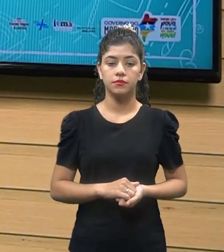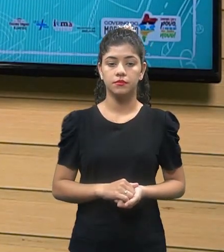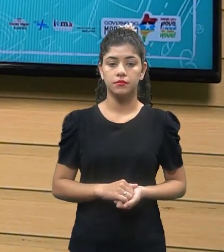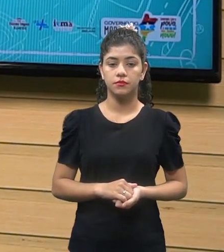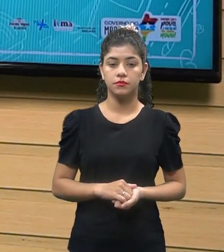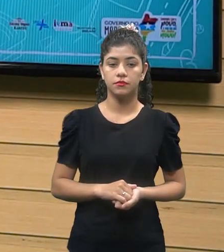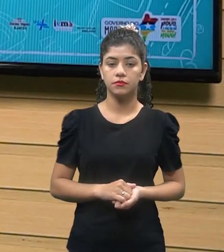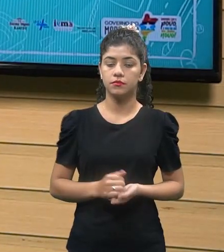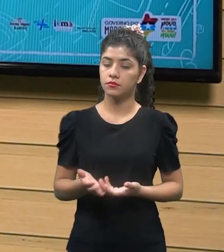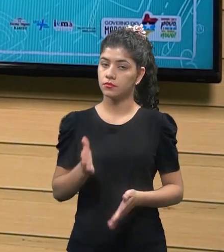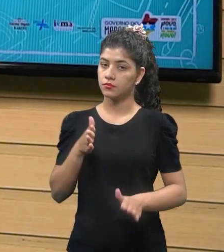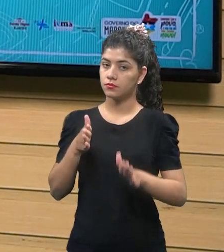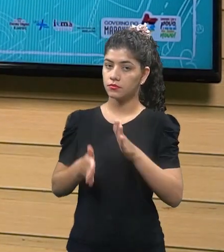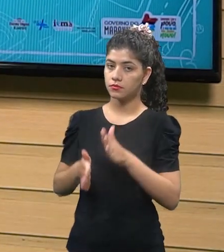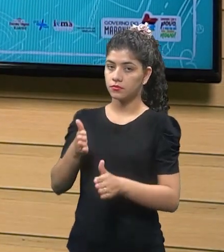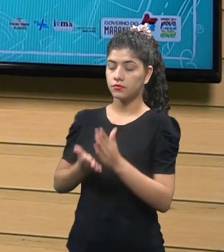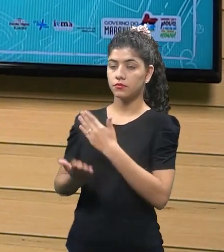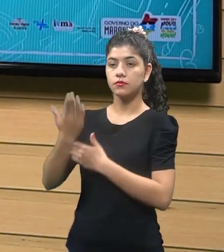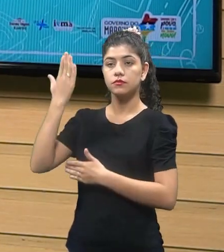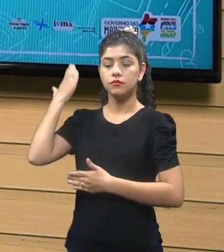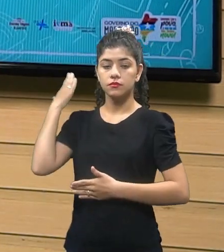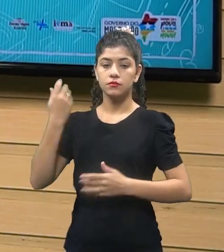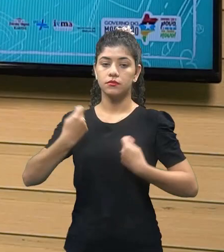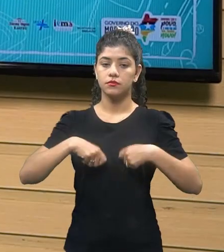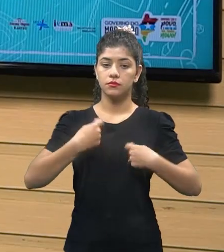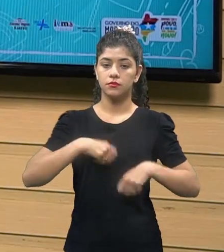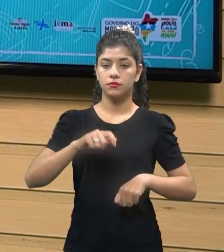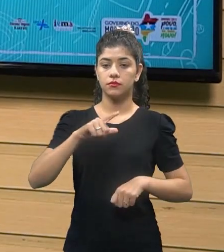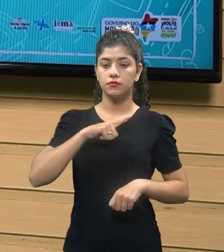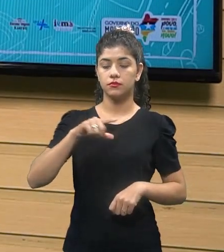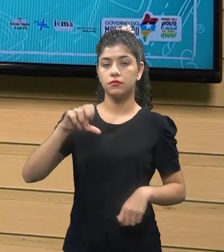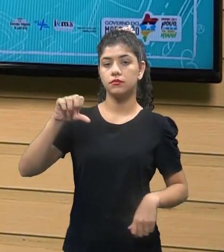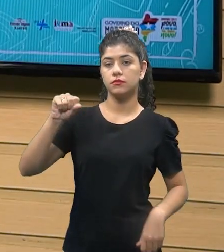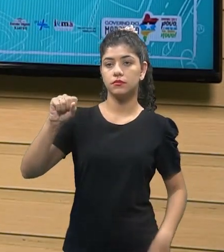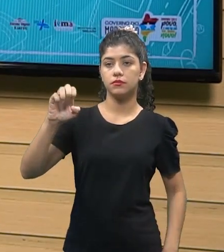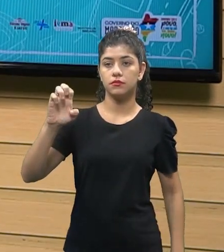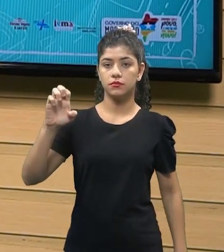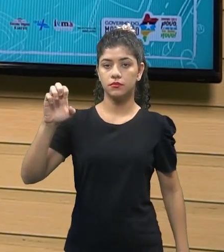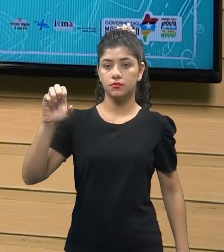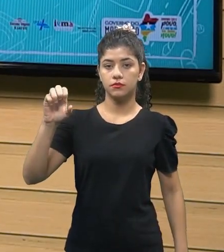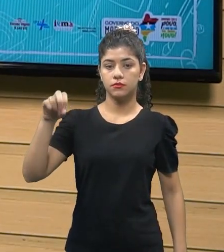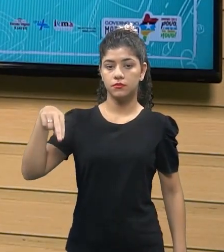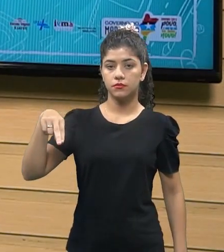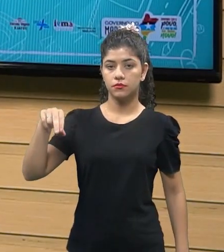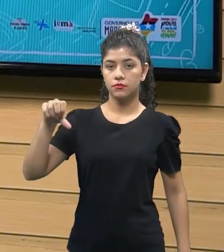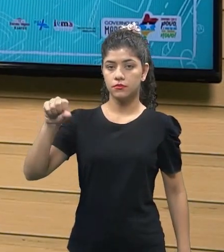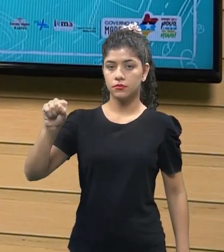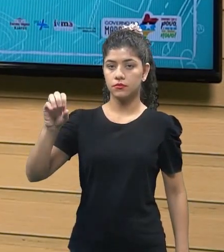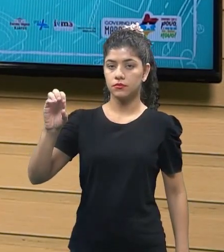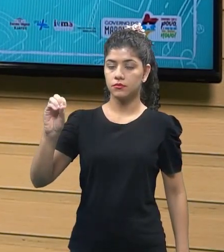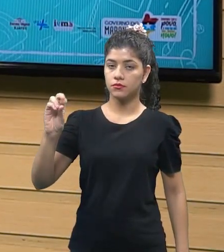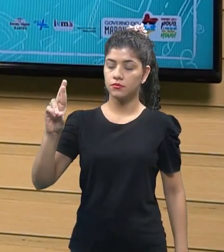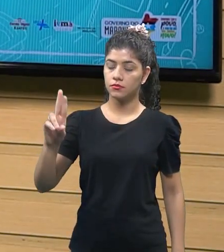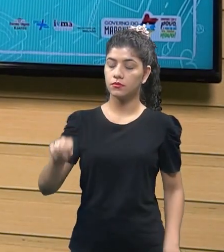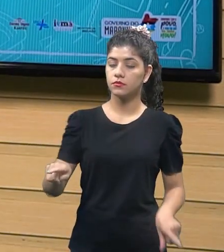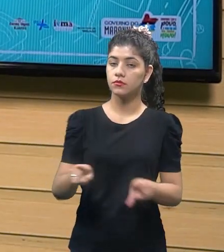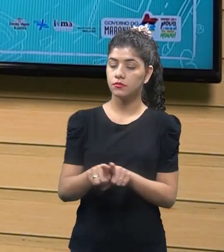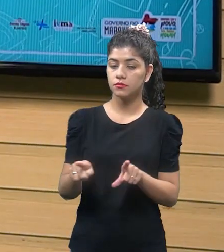um robô, ela teria que ter sensores e motores e realizar as atividades de forma